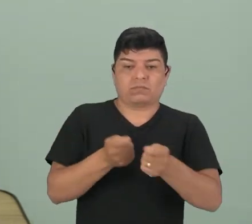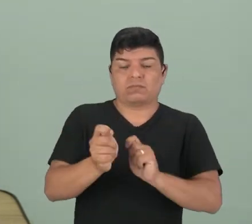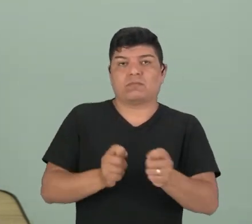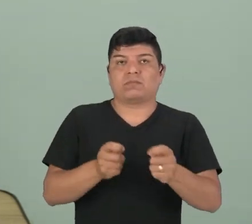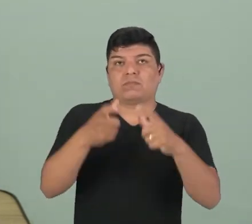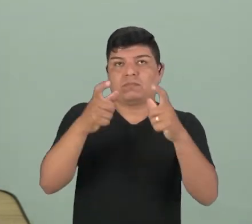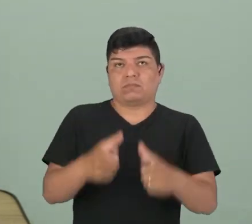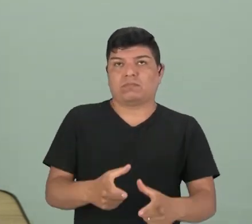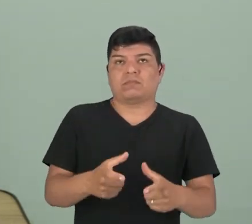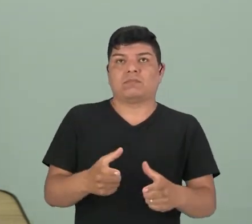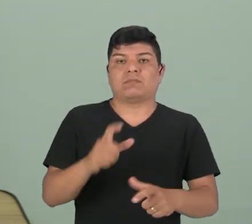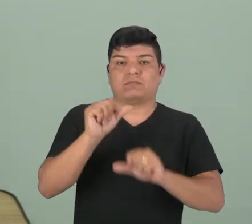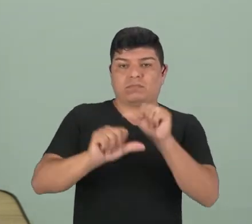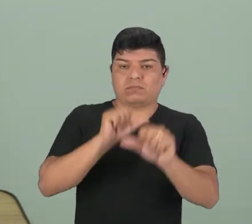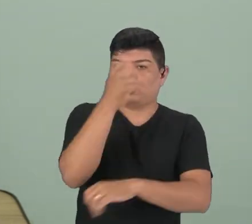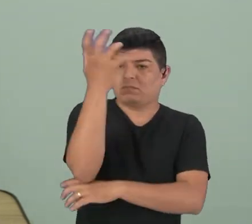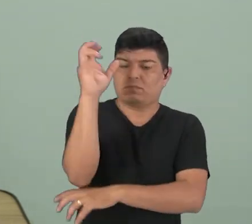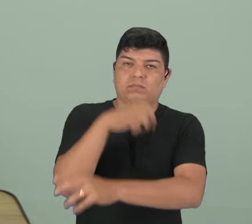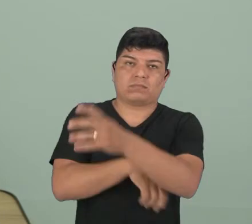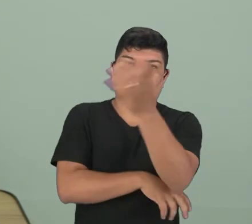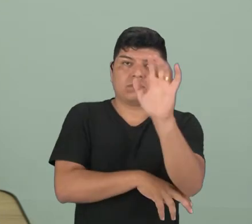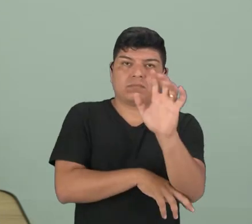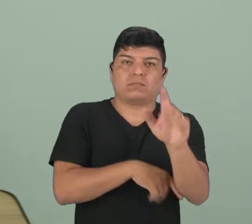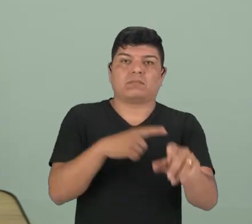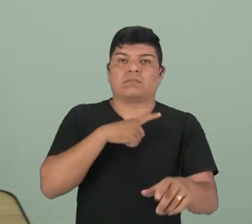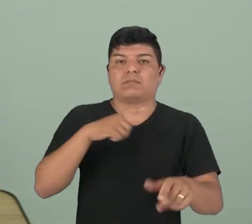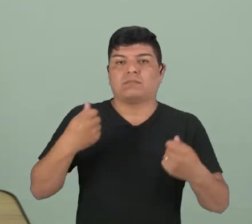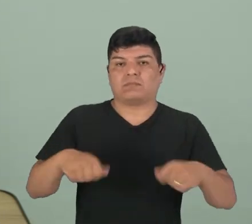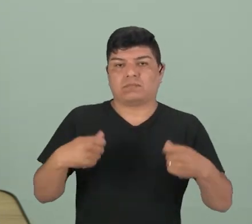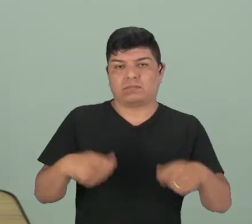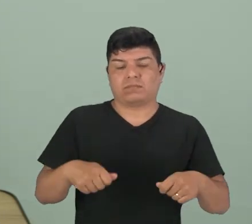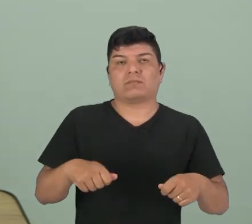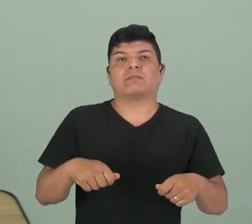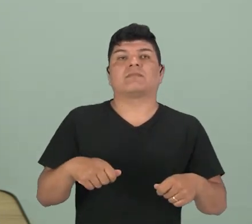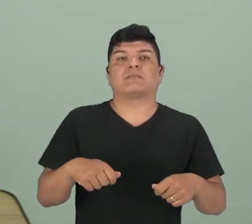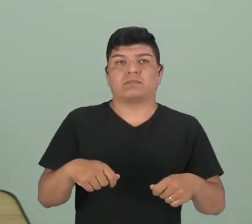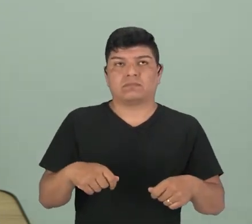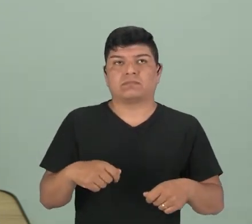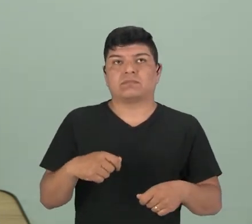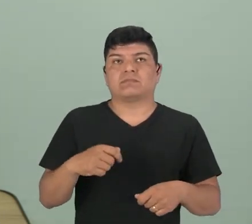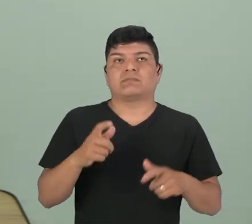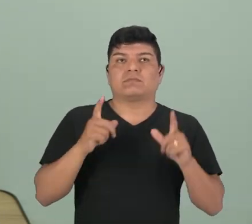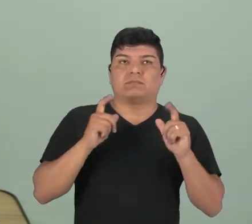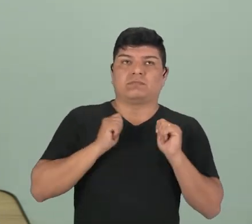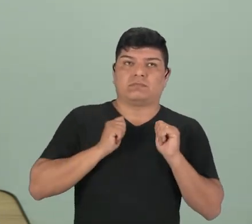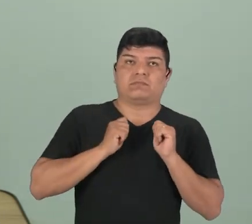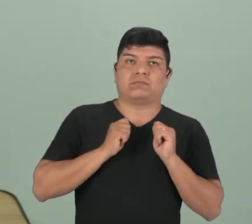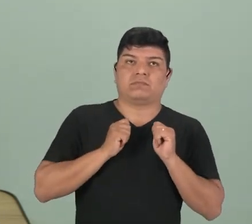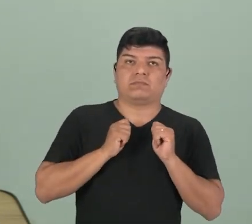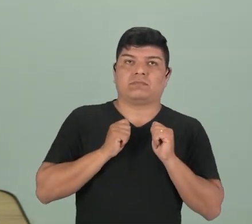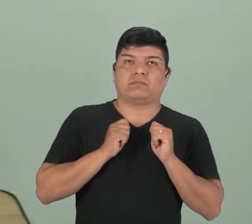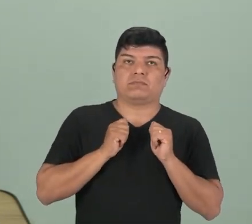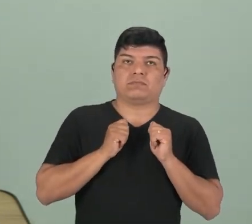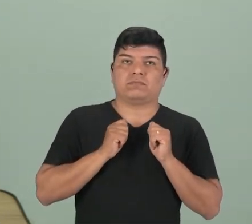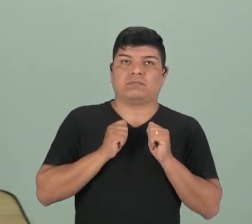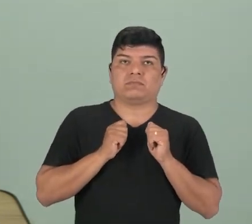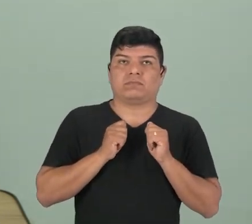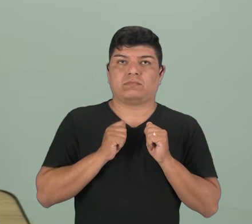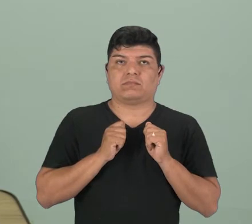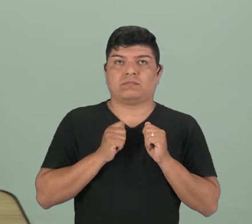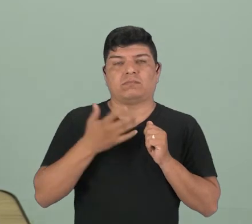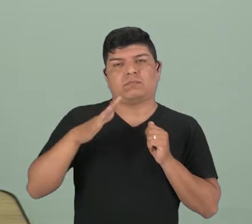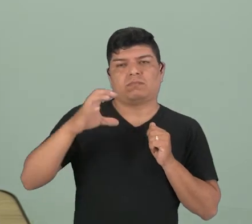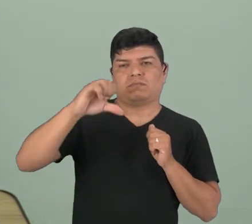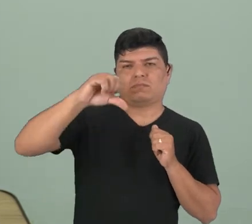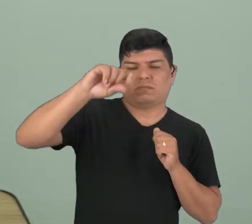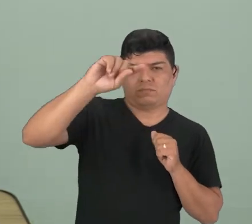ocupado, transformando a paisagem natural para atender às suas necessidades. Com a sedentarização, por volta de